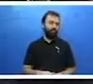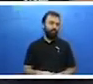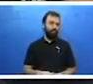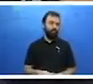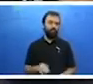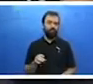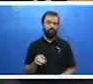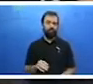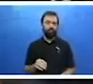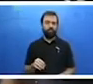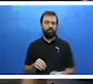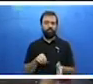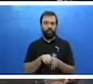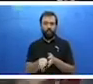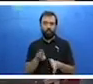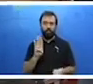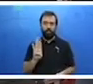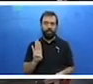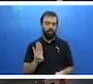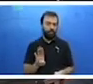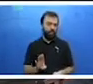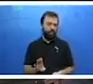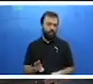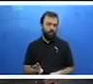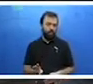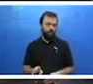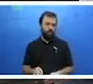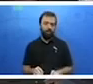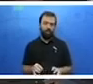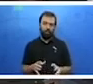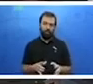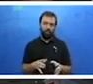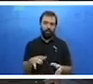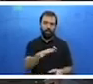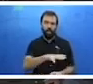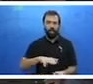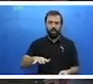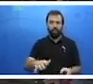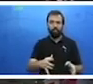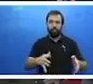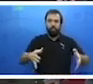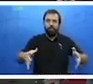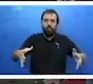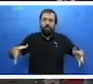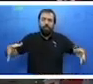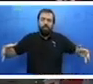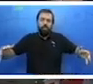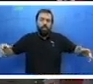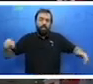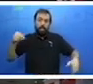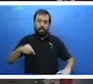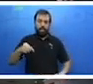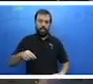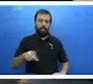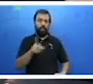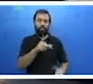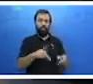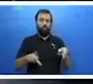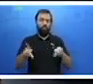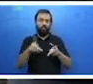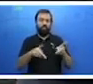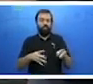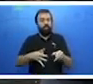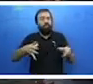Letra B. É correto afirmar que quanto maior a área de uma região, maior será a sua